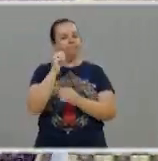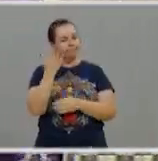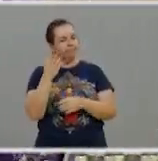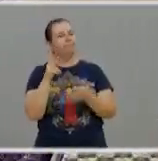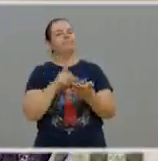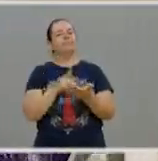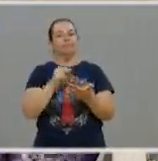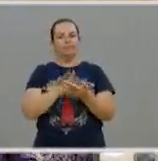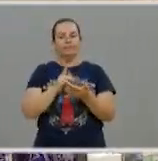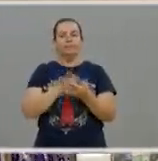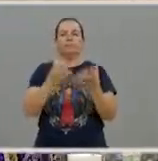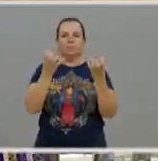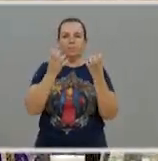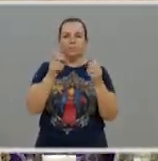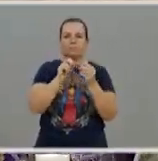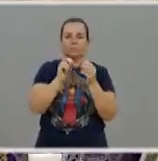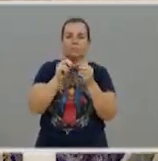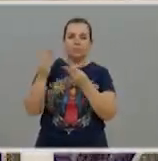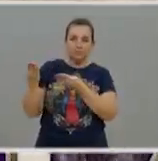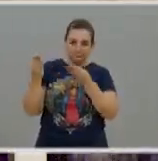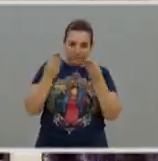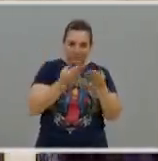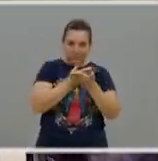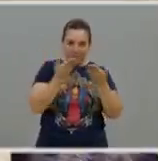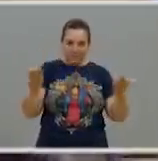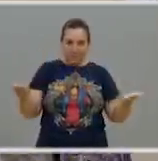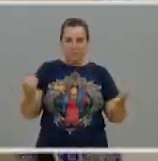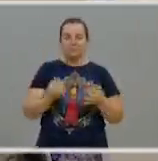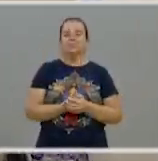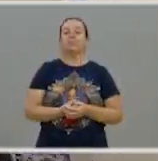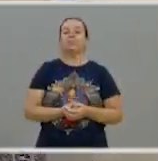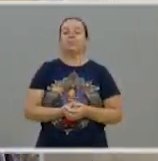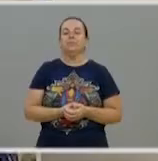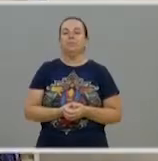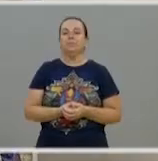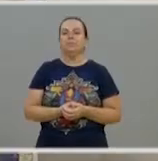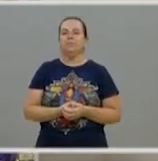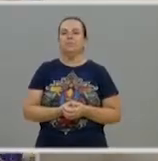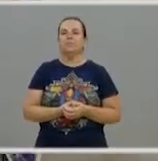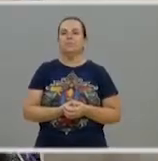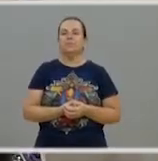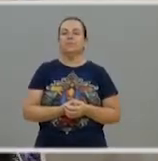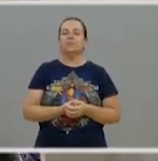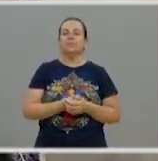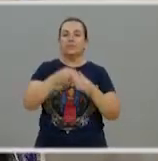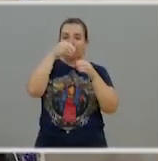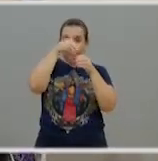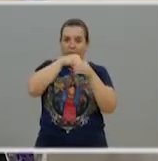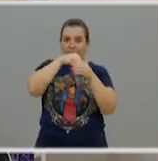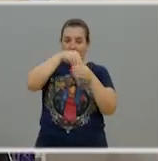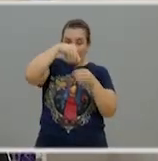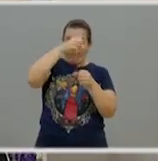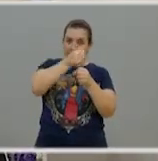queria fazer um convite para você. Olha, dentro desse ano